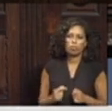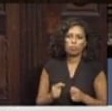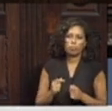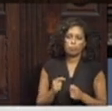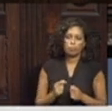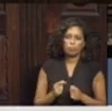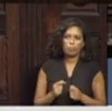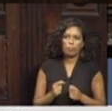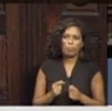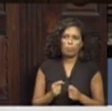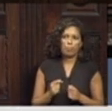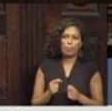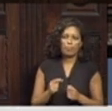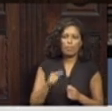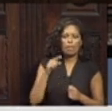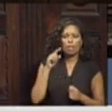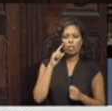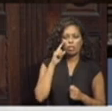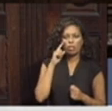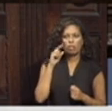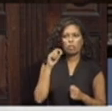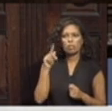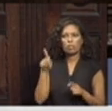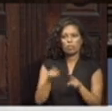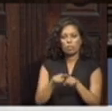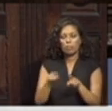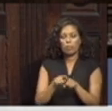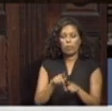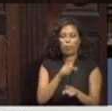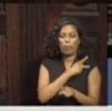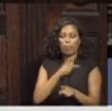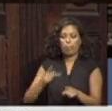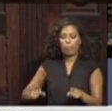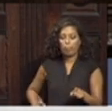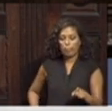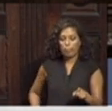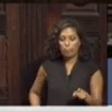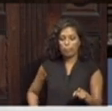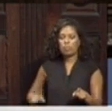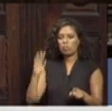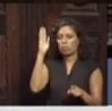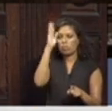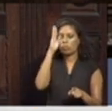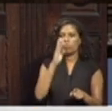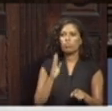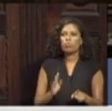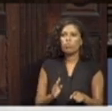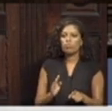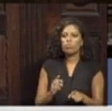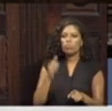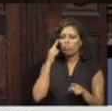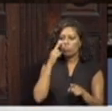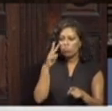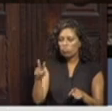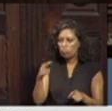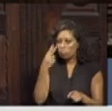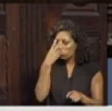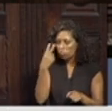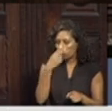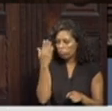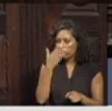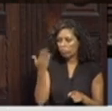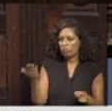aqui e na frente dos deputados da sociedade carioca e fluminense apresentarem mais uma vez o que vai ser feito para frente. E